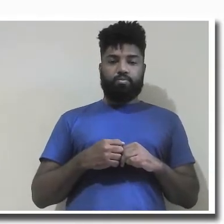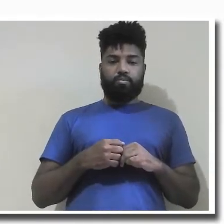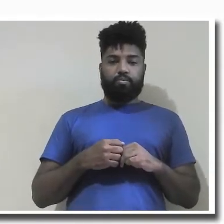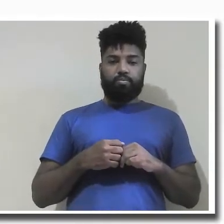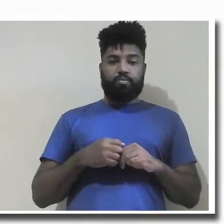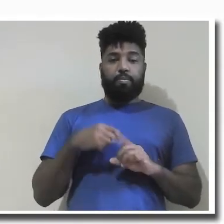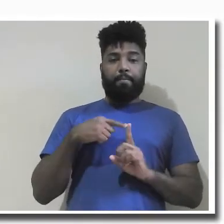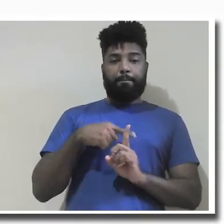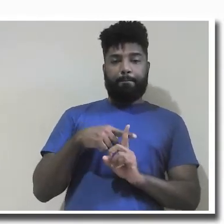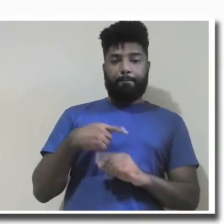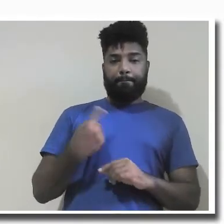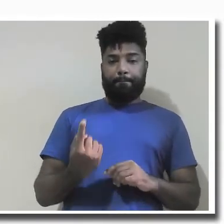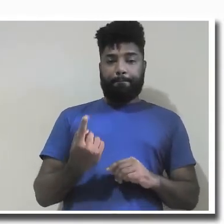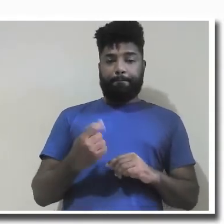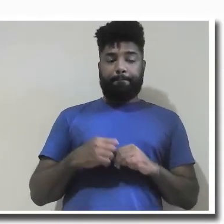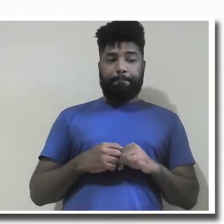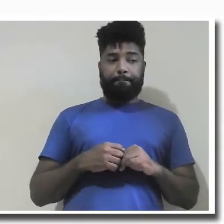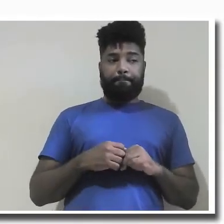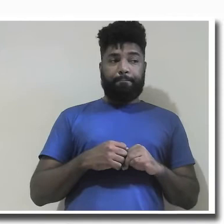mais 1.